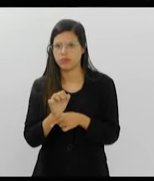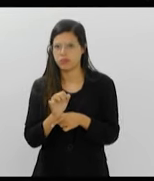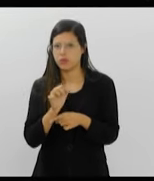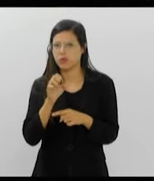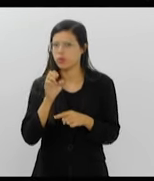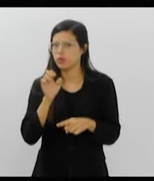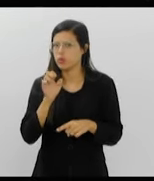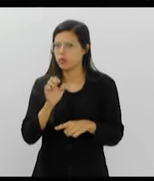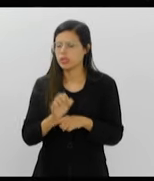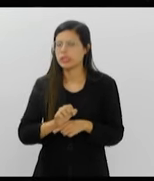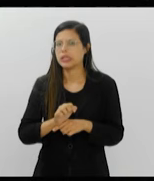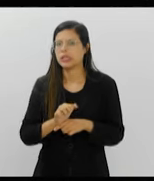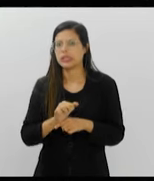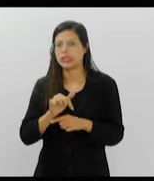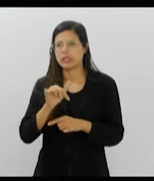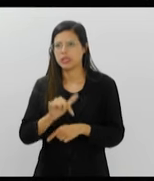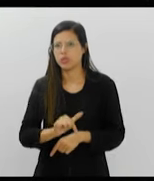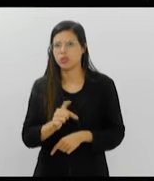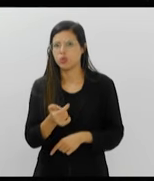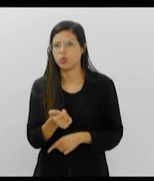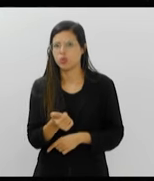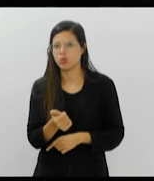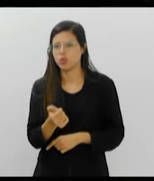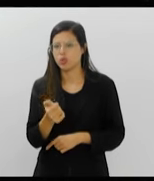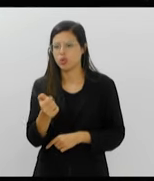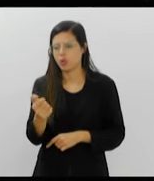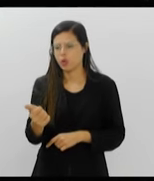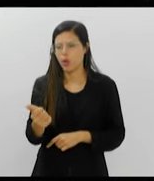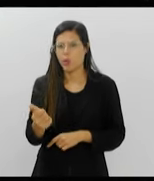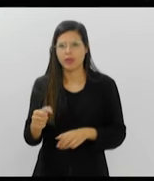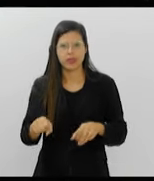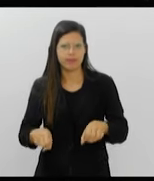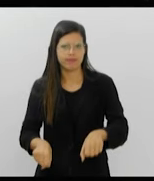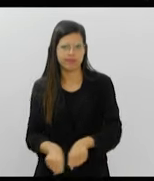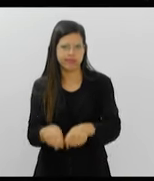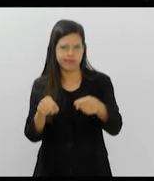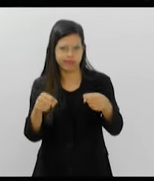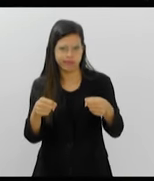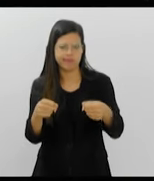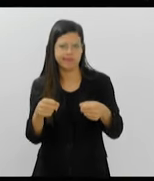está à beira de um precipício.